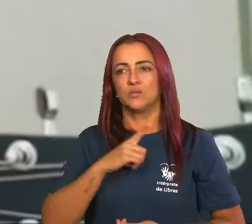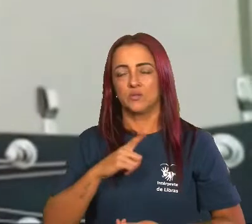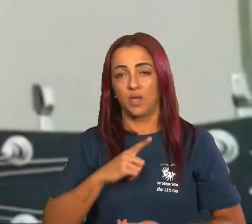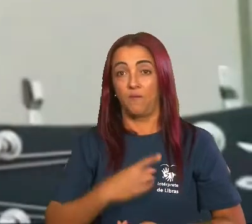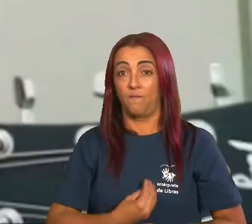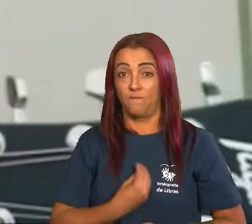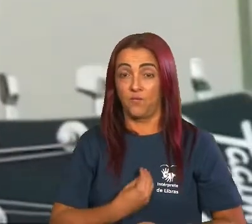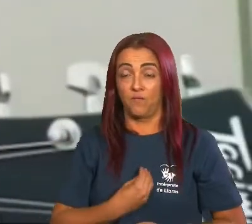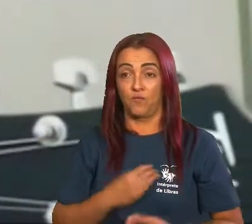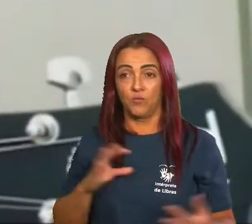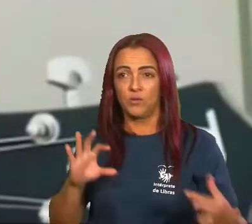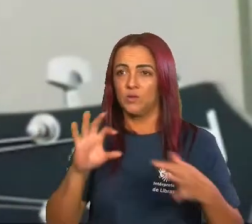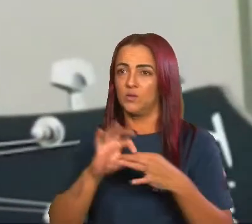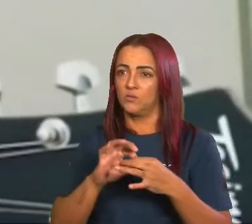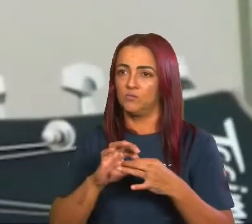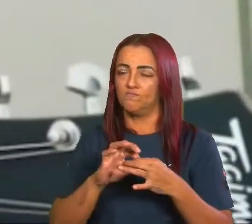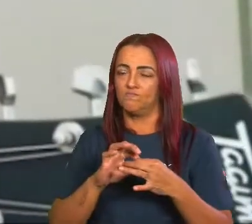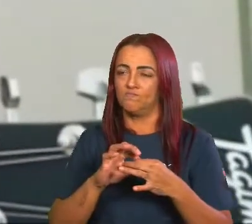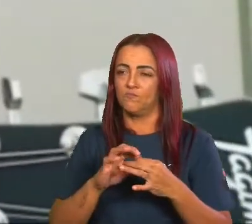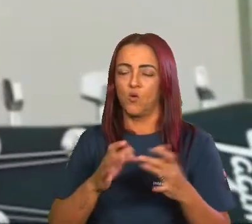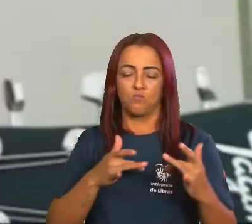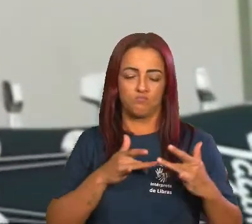reunidos num só coração.